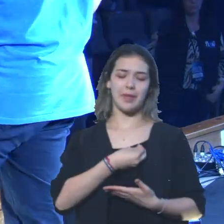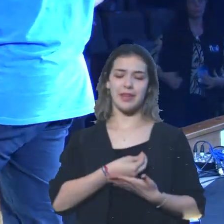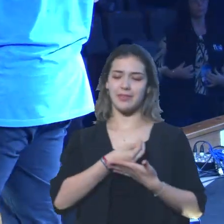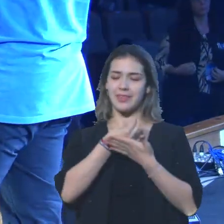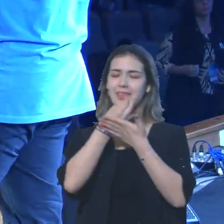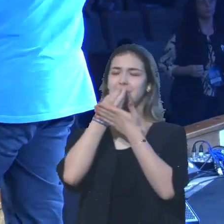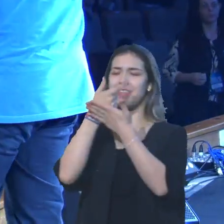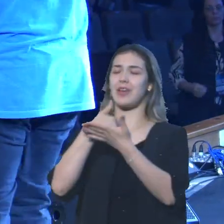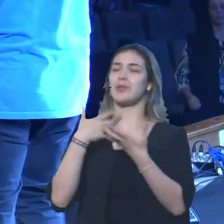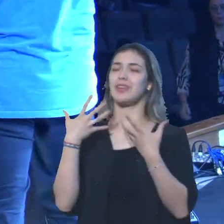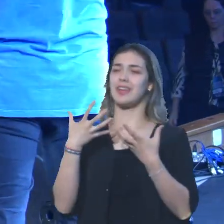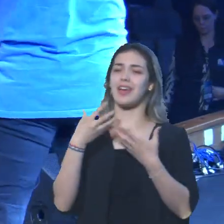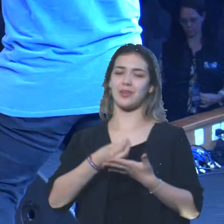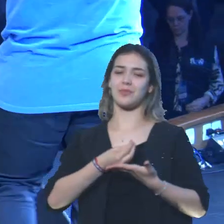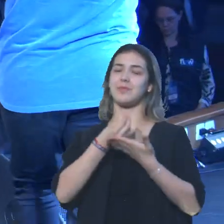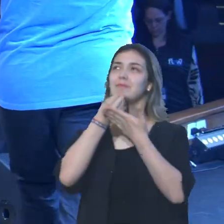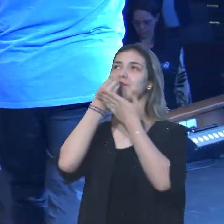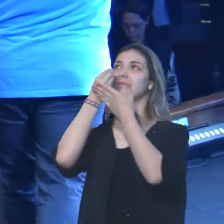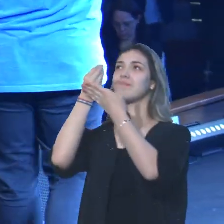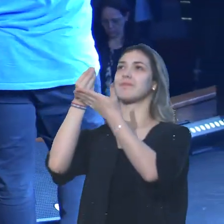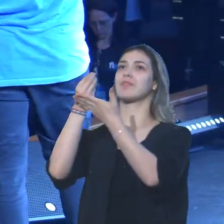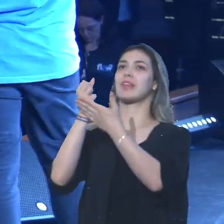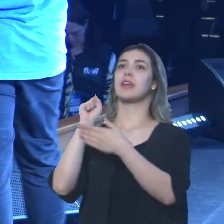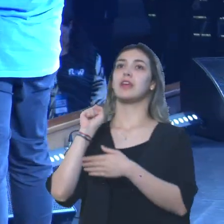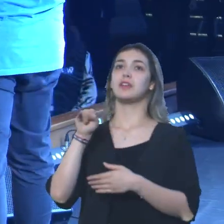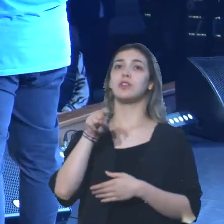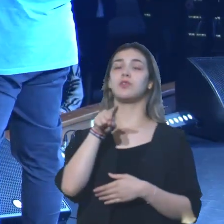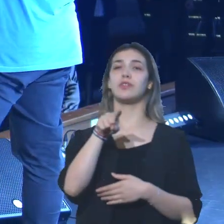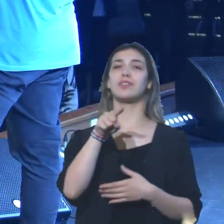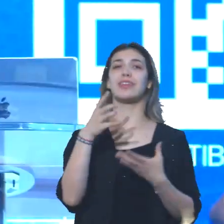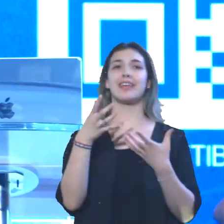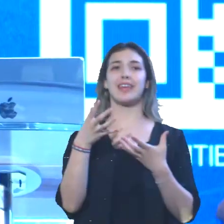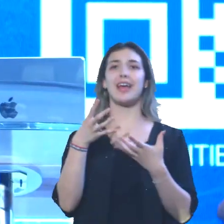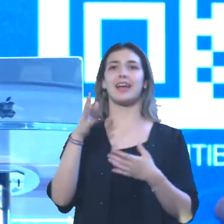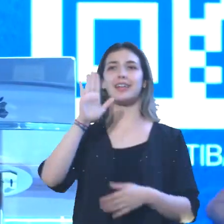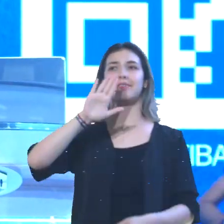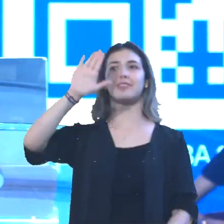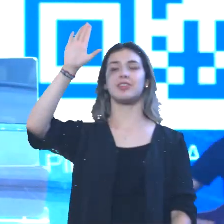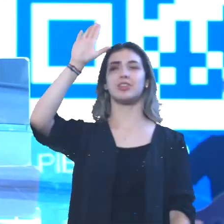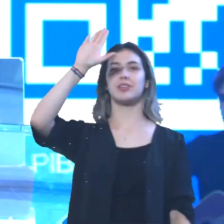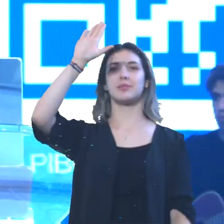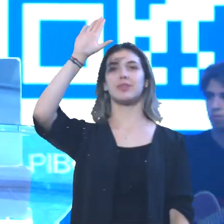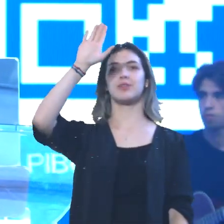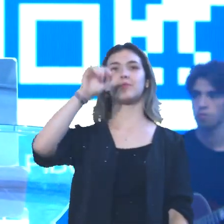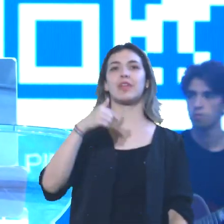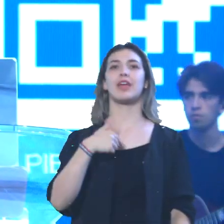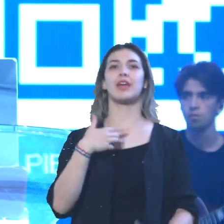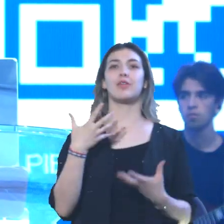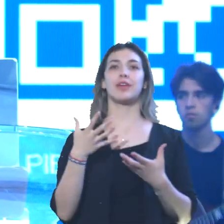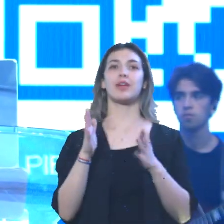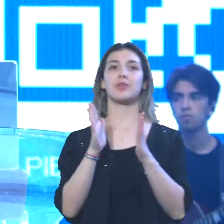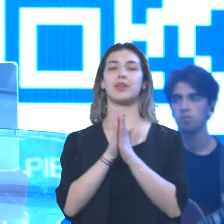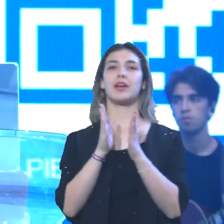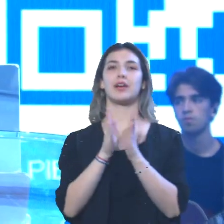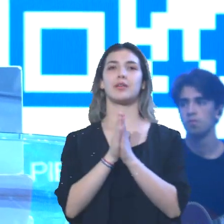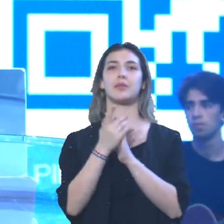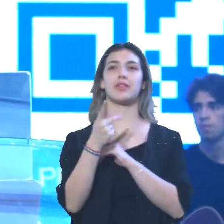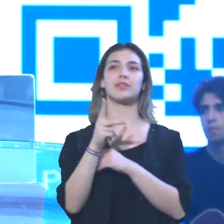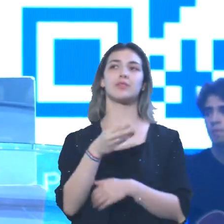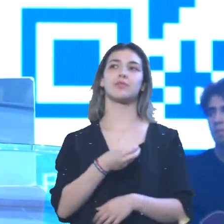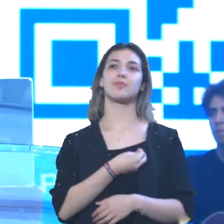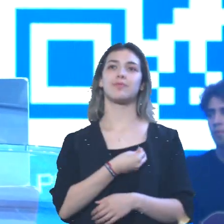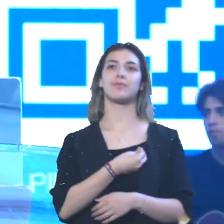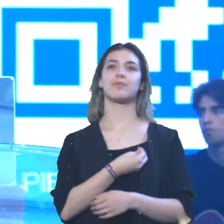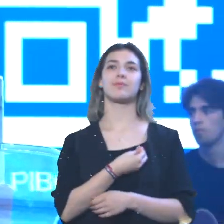Senhor. Se você é essa pessoa, eu gostaria que você levantasse a mão bem alto, porque eu quero orar com você. Se você é